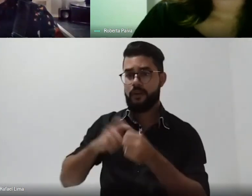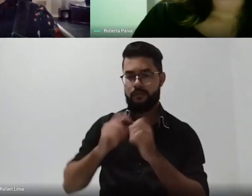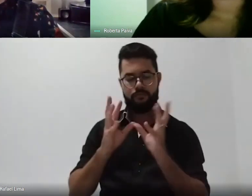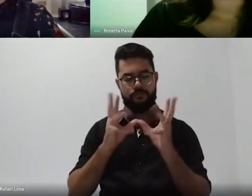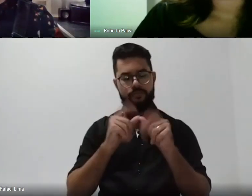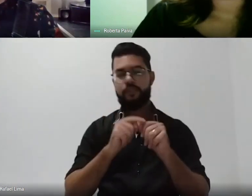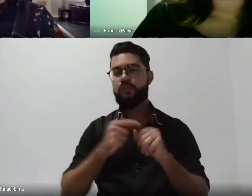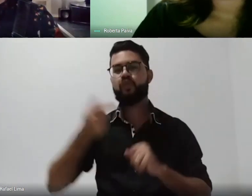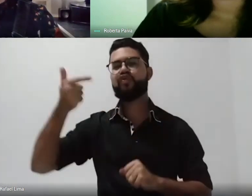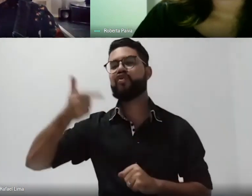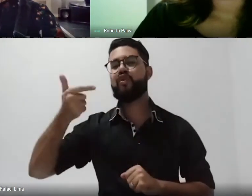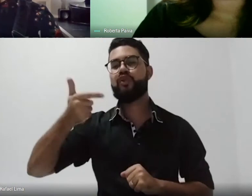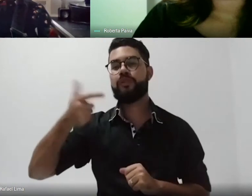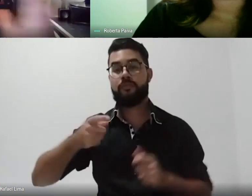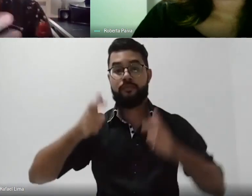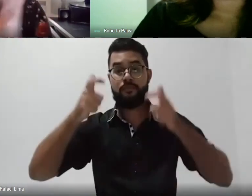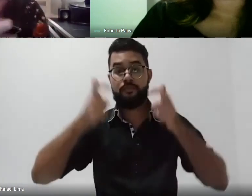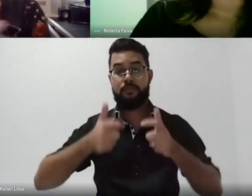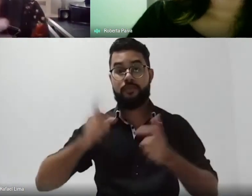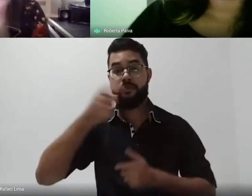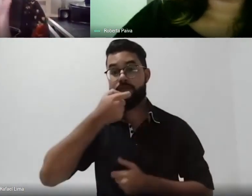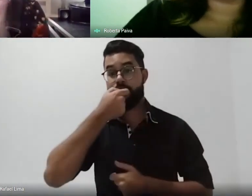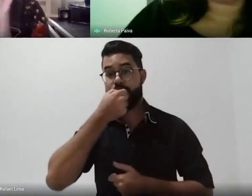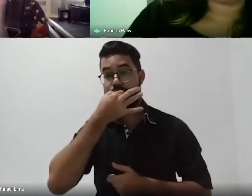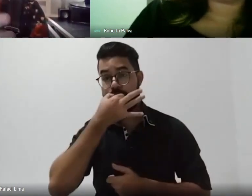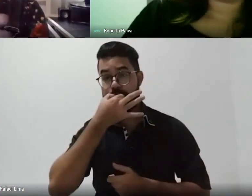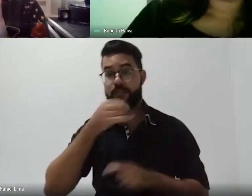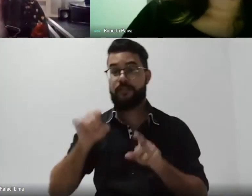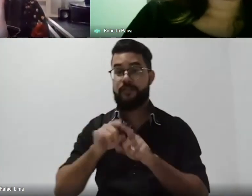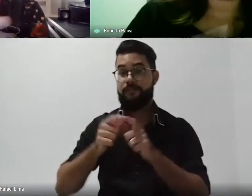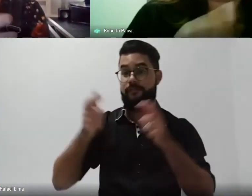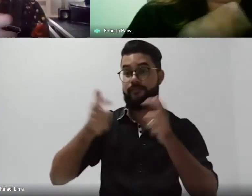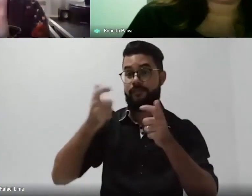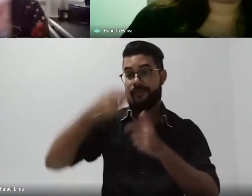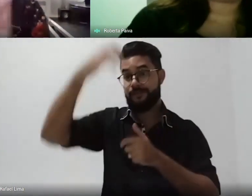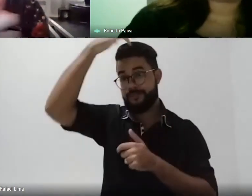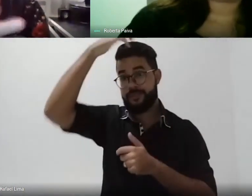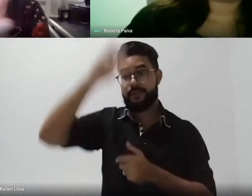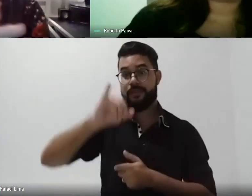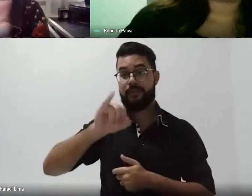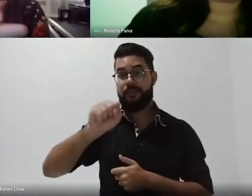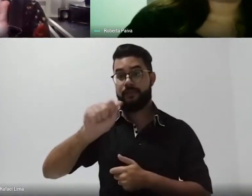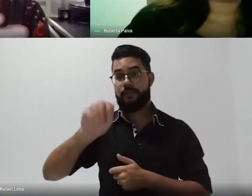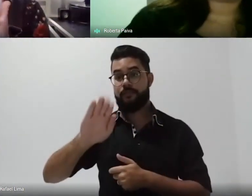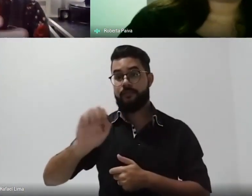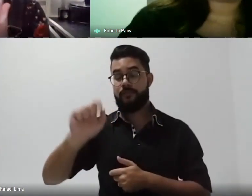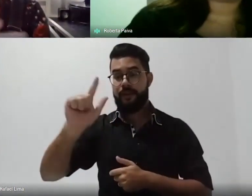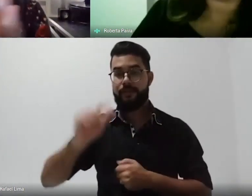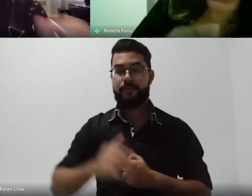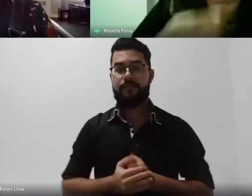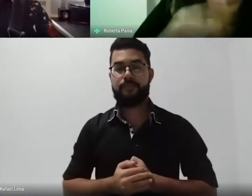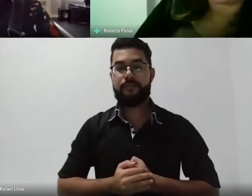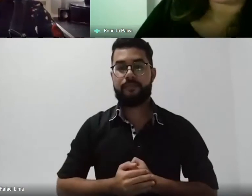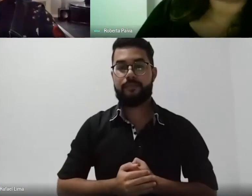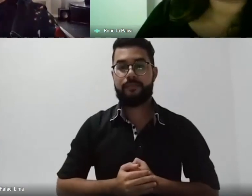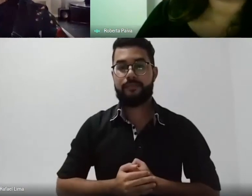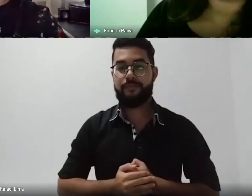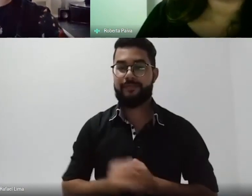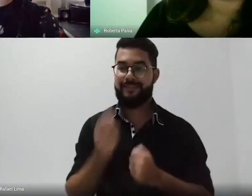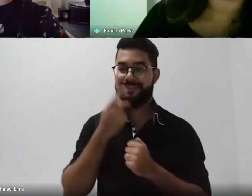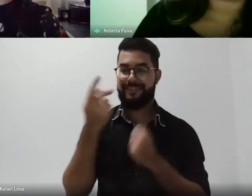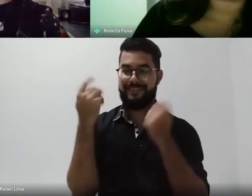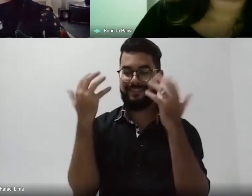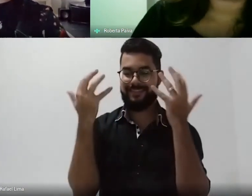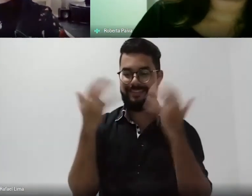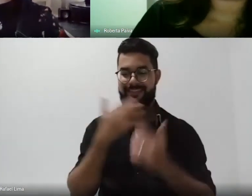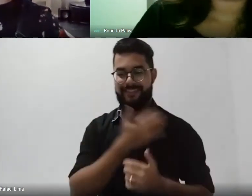em Princesa e em Cajazeiras? Olha aí, estamos falando disso antes da